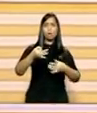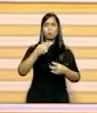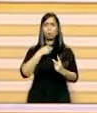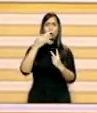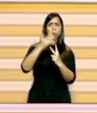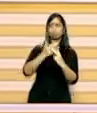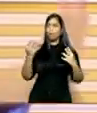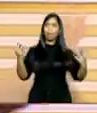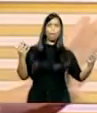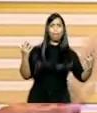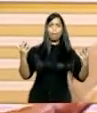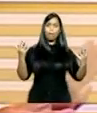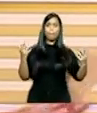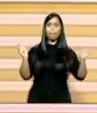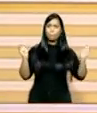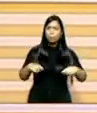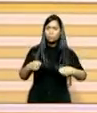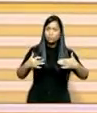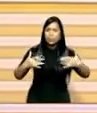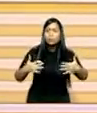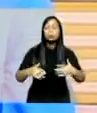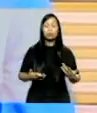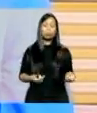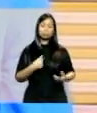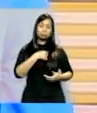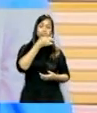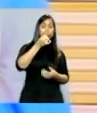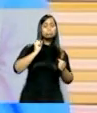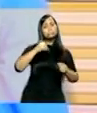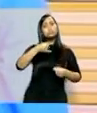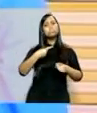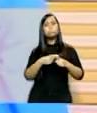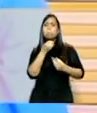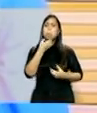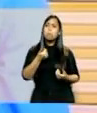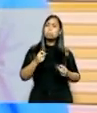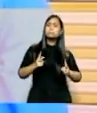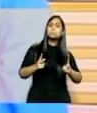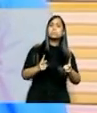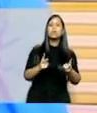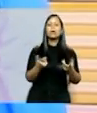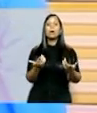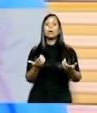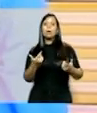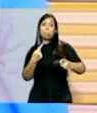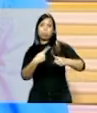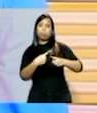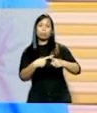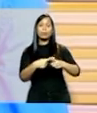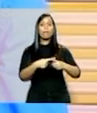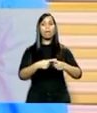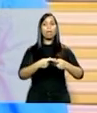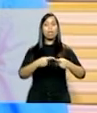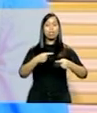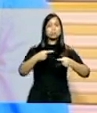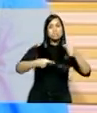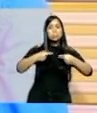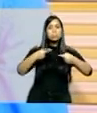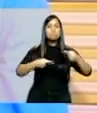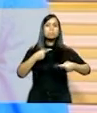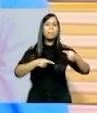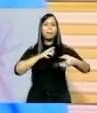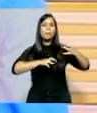cima do muro? Pode ser considerado um avanço? Eu acredito que sim, acho que sempre vale a pena, né? Porque, embora esse debate tenha trazido